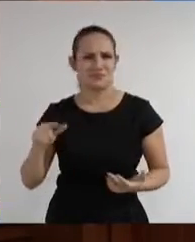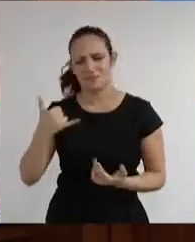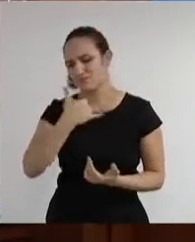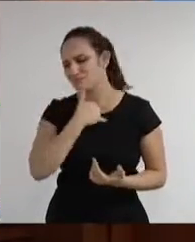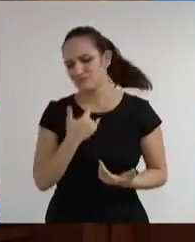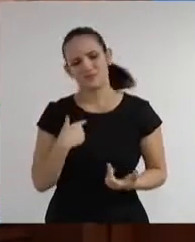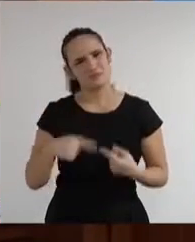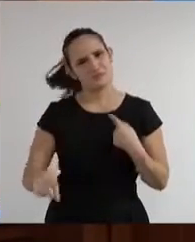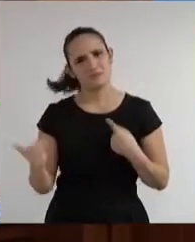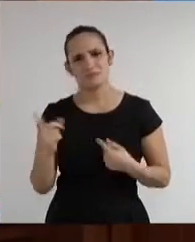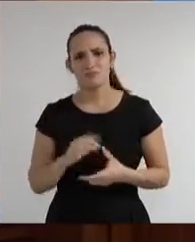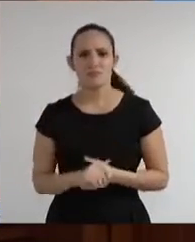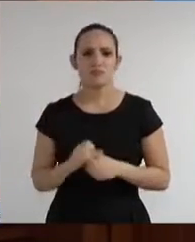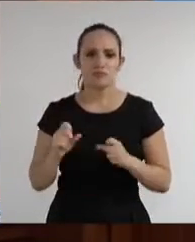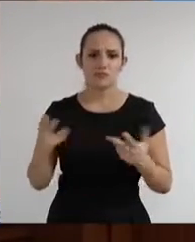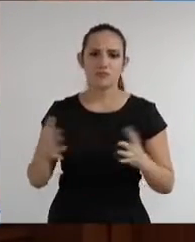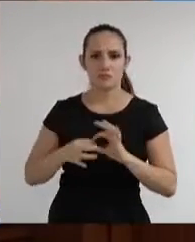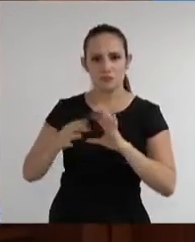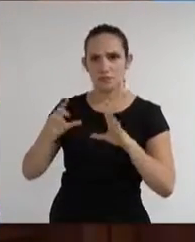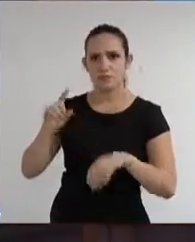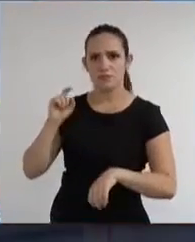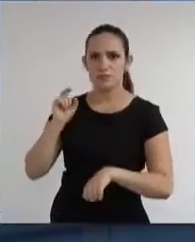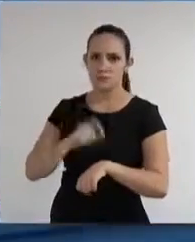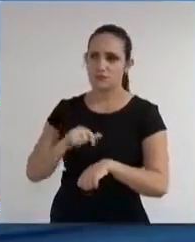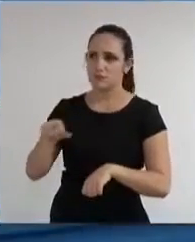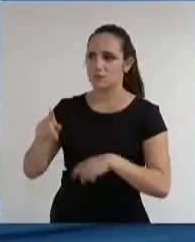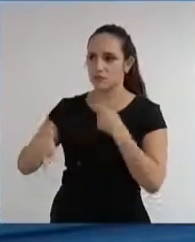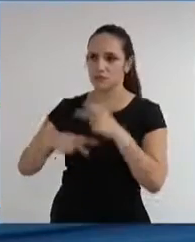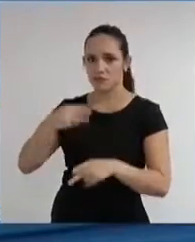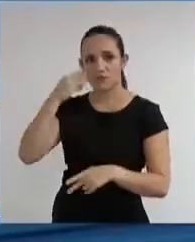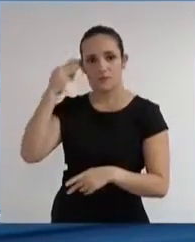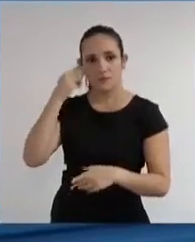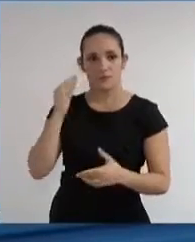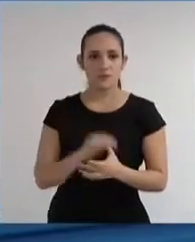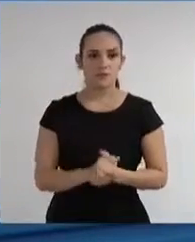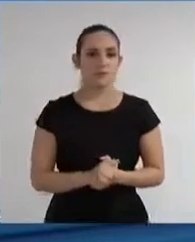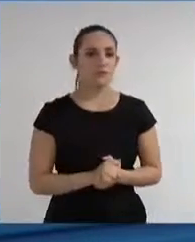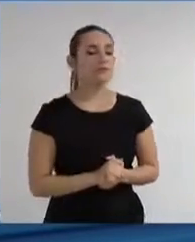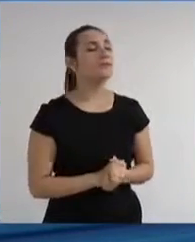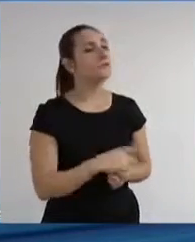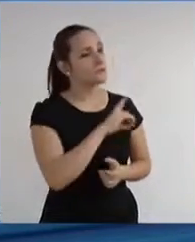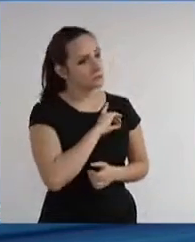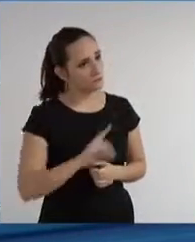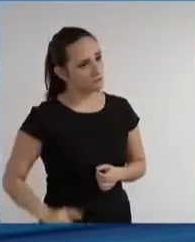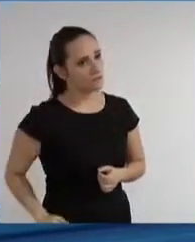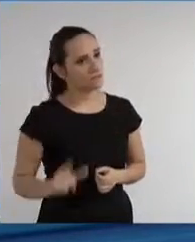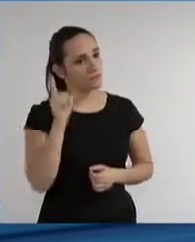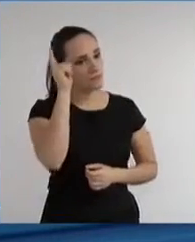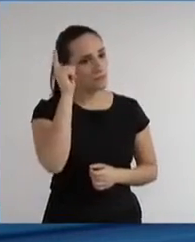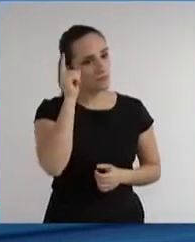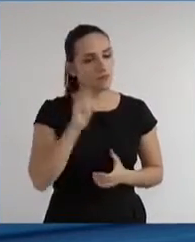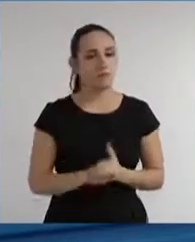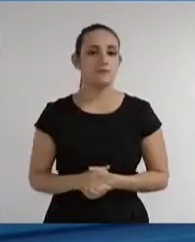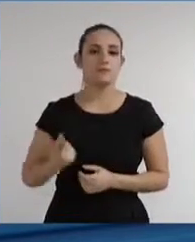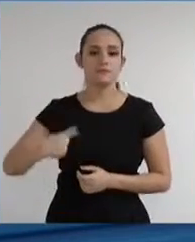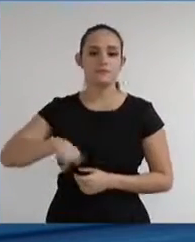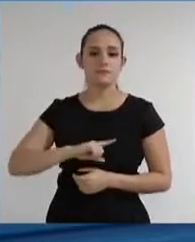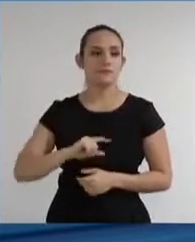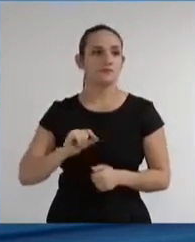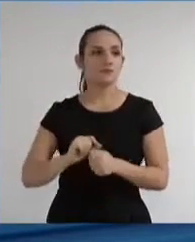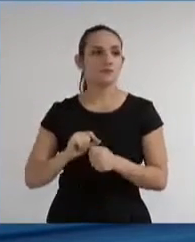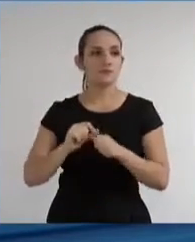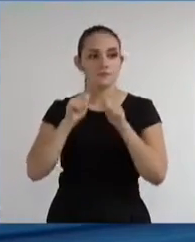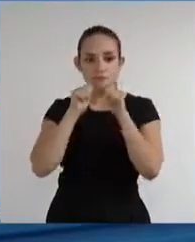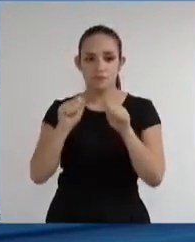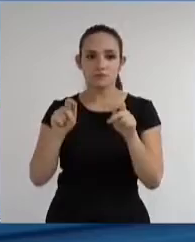lamentável tudo isso que acontece. Quero ceder a parte para Vossa Excelência. Não, só para colaborar, deputado Lídio, nós fizemos aqui uma